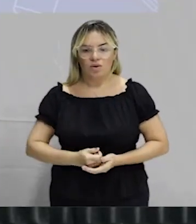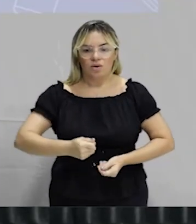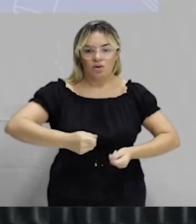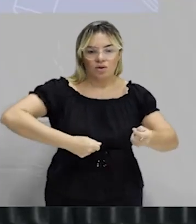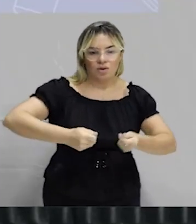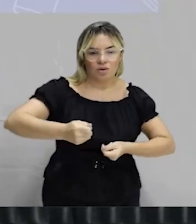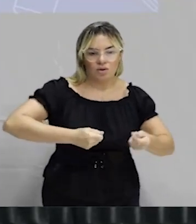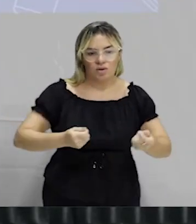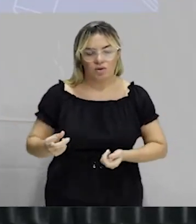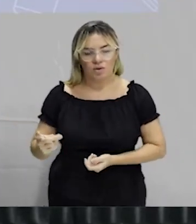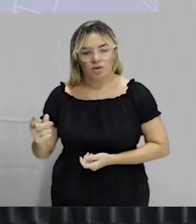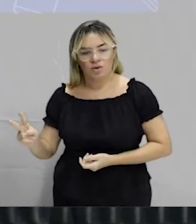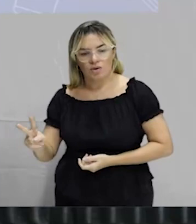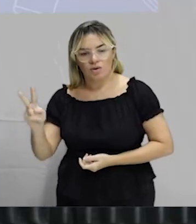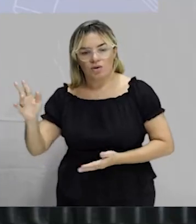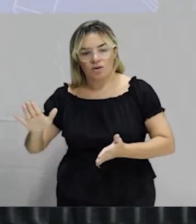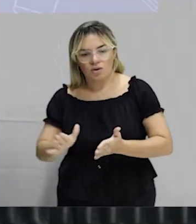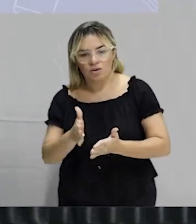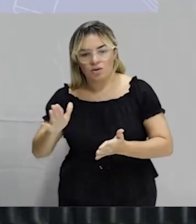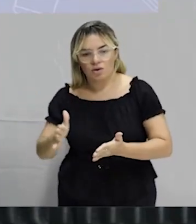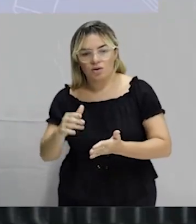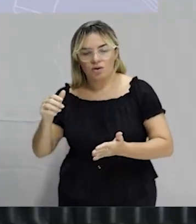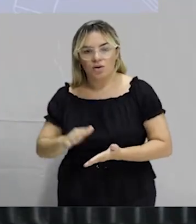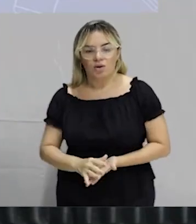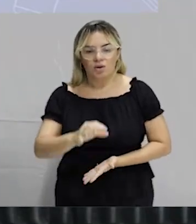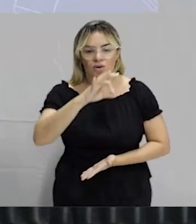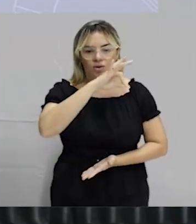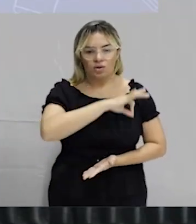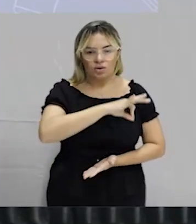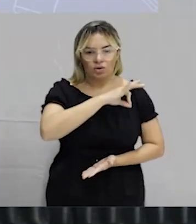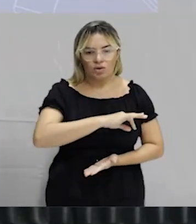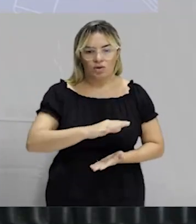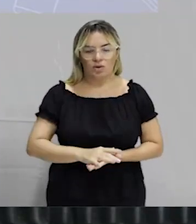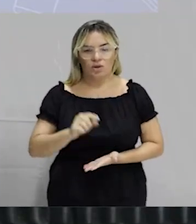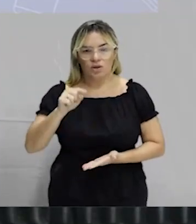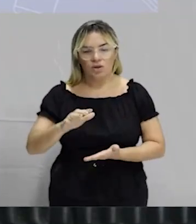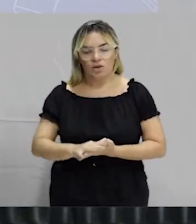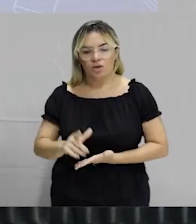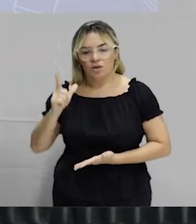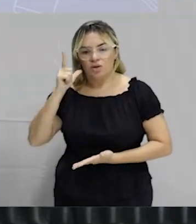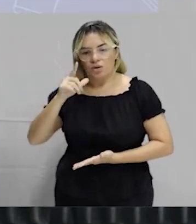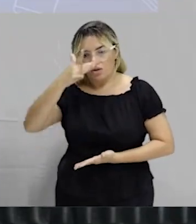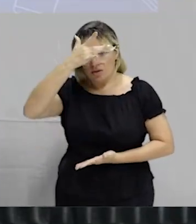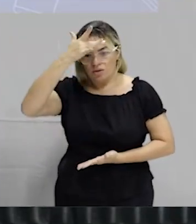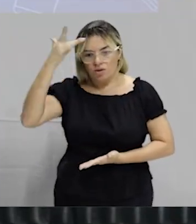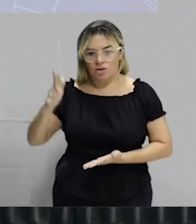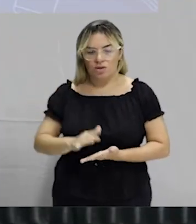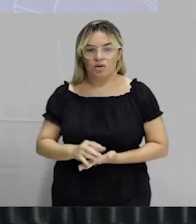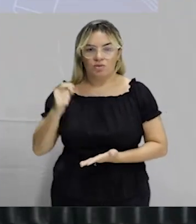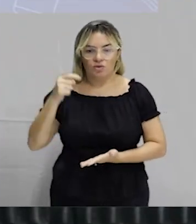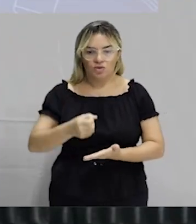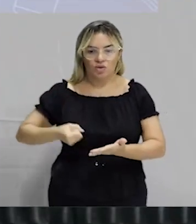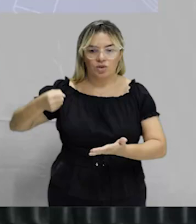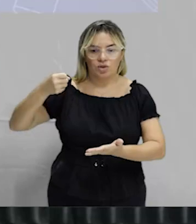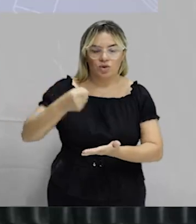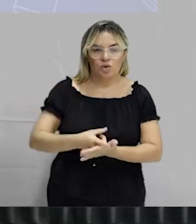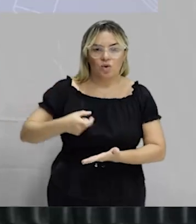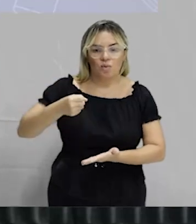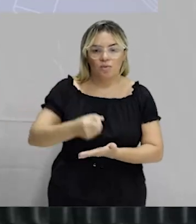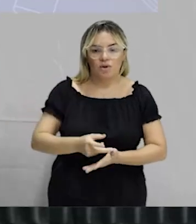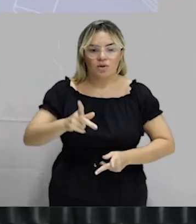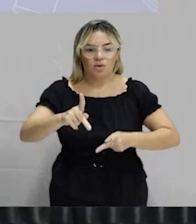dos salários e do poder aquisitivo das massas. Olha só, controlar o preço,